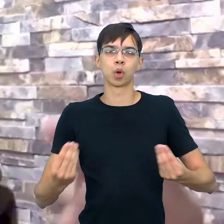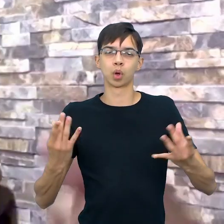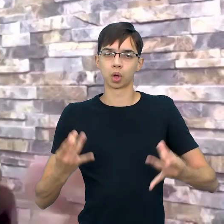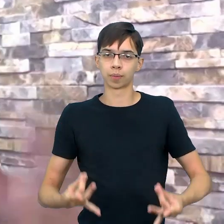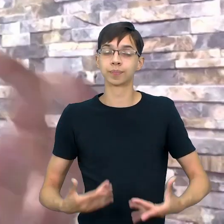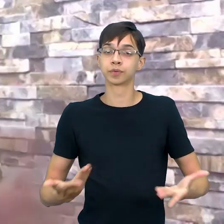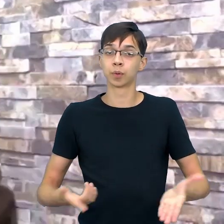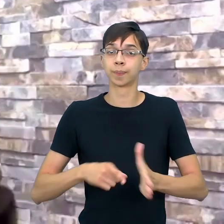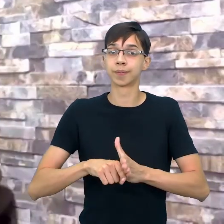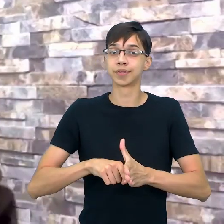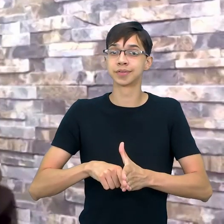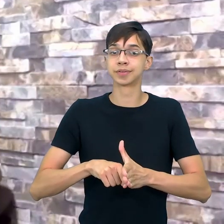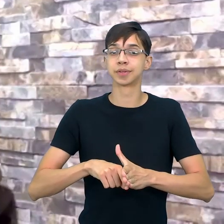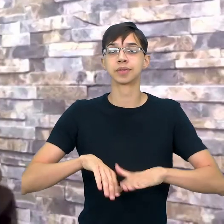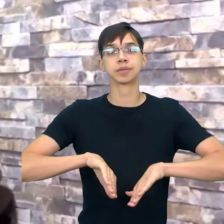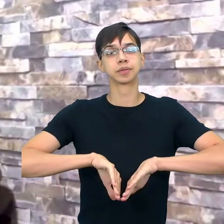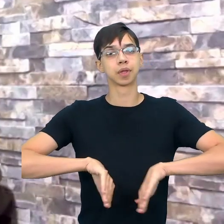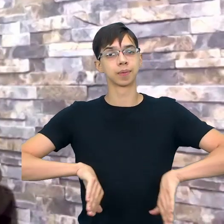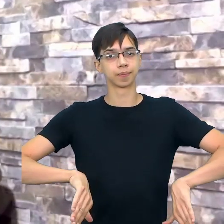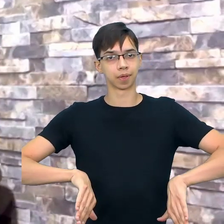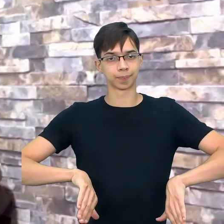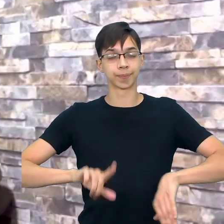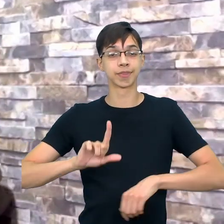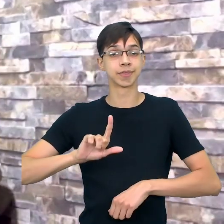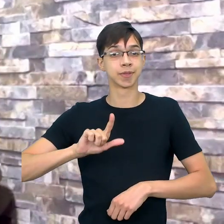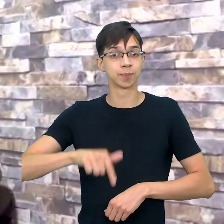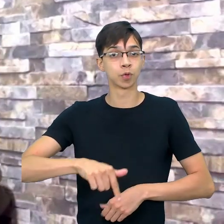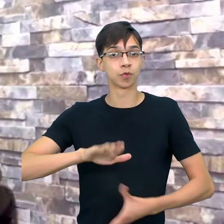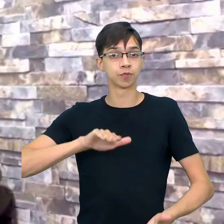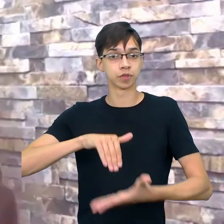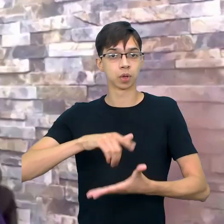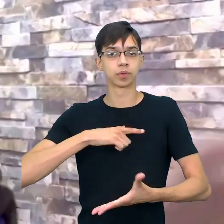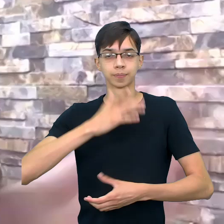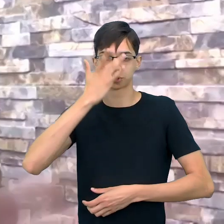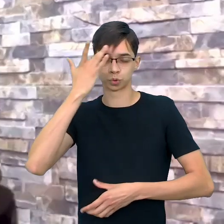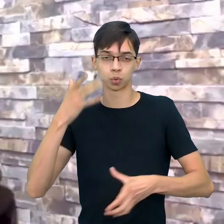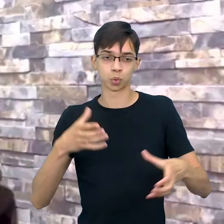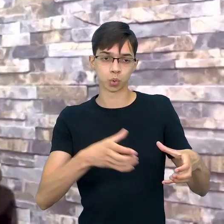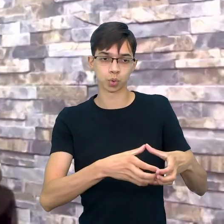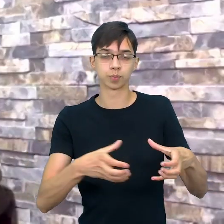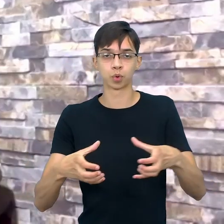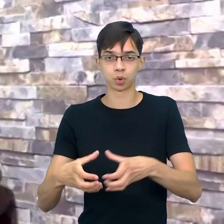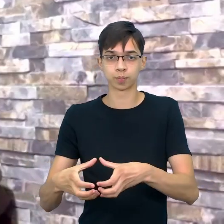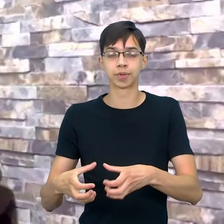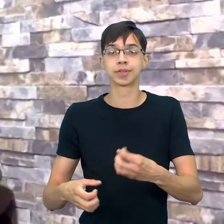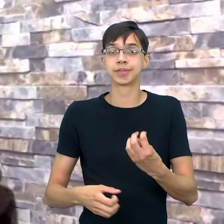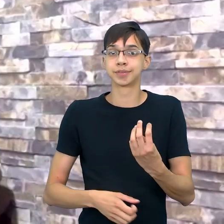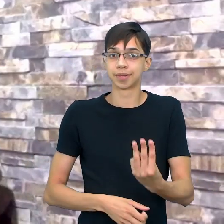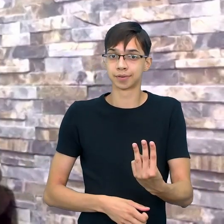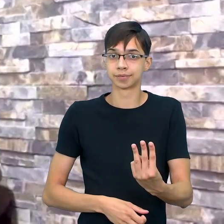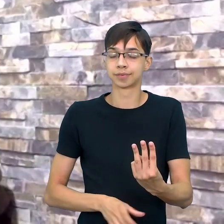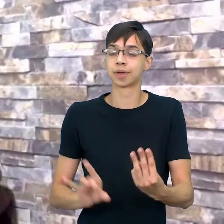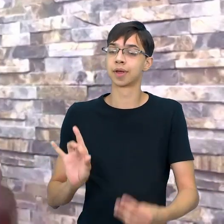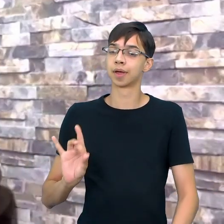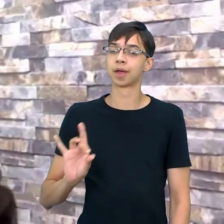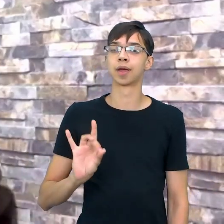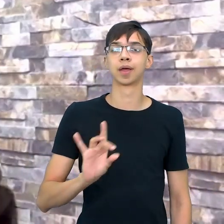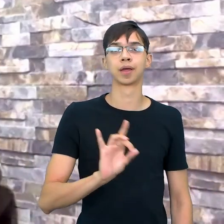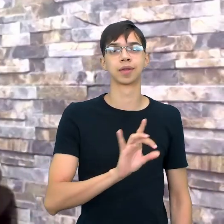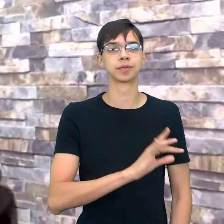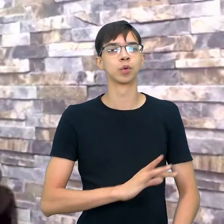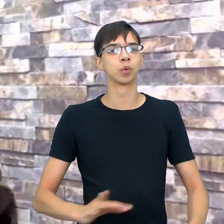pesquisa separada e, ao final, né, esses integrantes dos subgrupos, né, cada um desses 3 grandes grupos, eles se